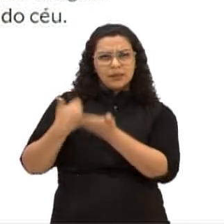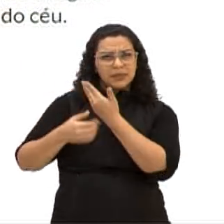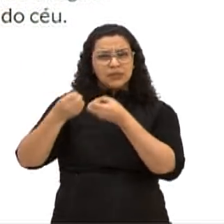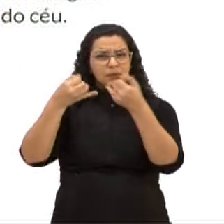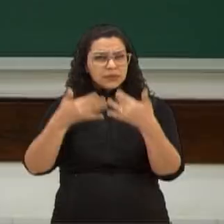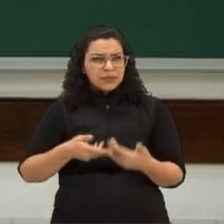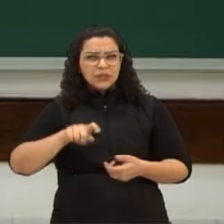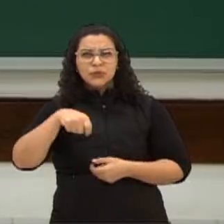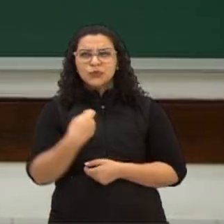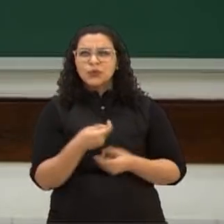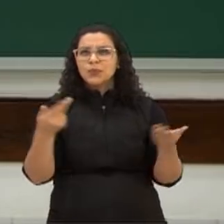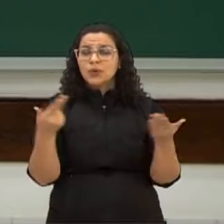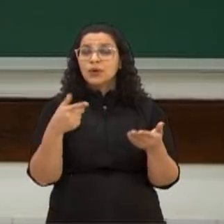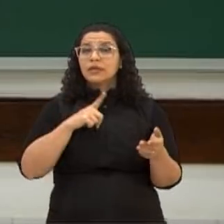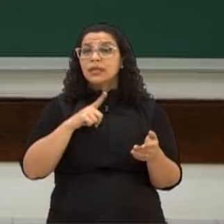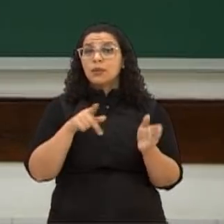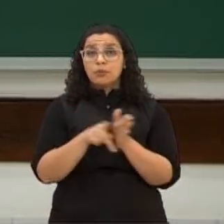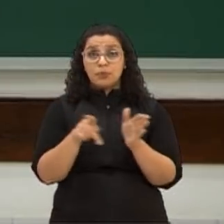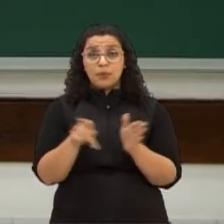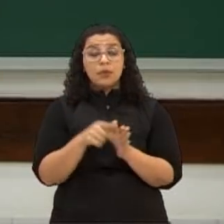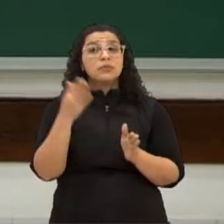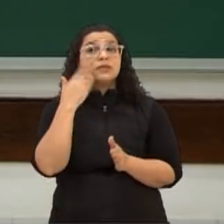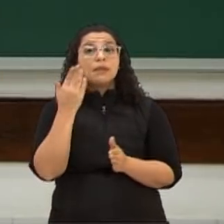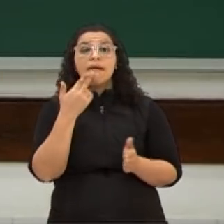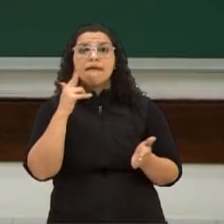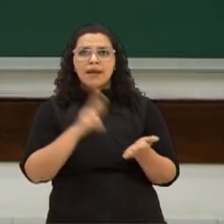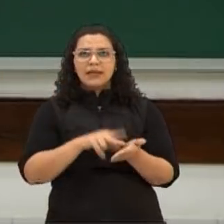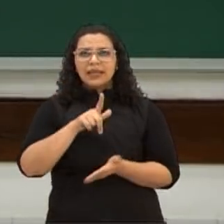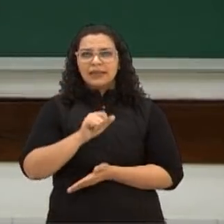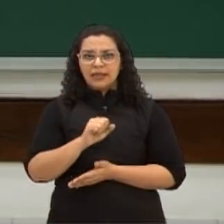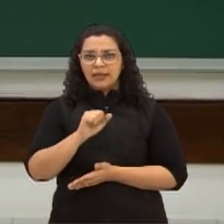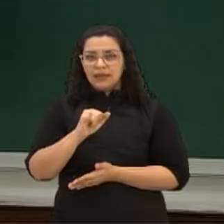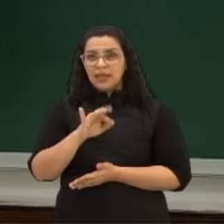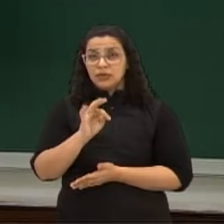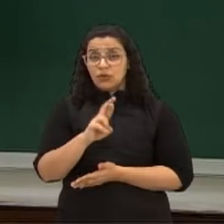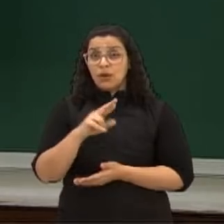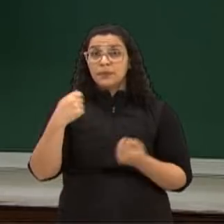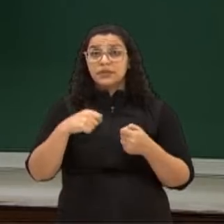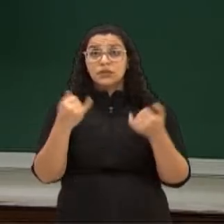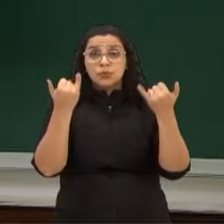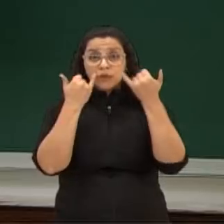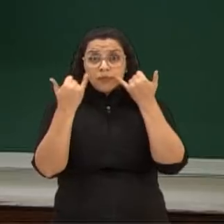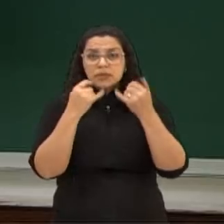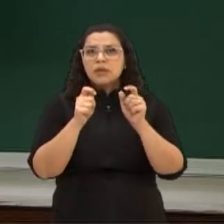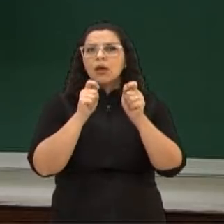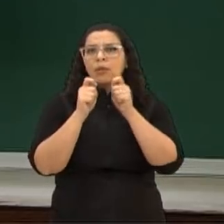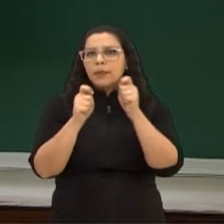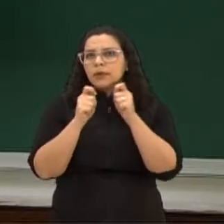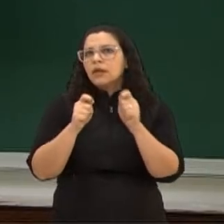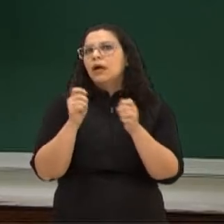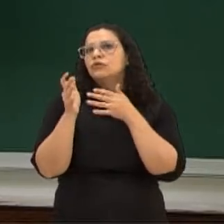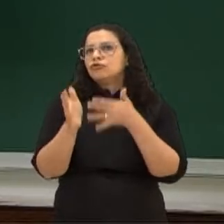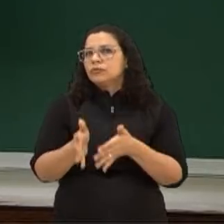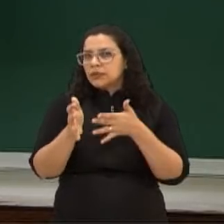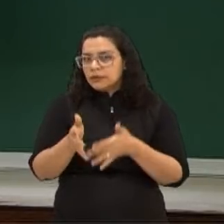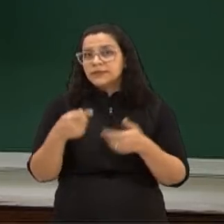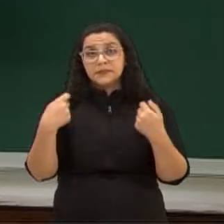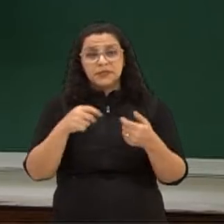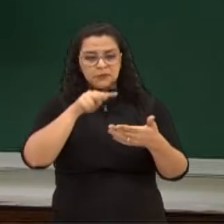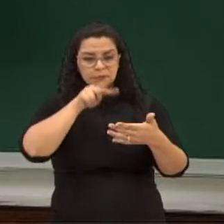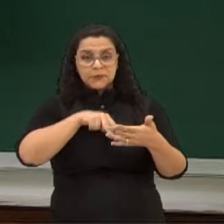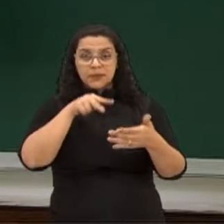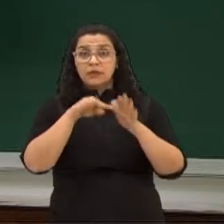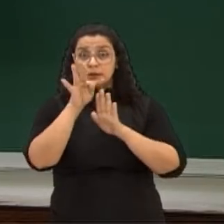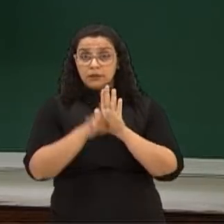eu comentei com vocês que para eu ter a carta do leitor, eu preciso do quê? De uma notícia, ou uma reportagem, ou uma entrevista.